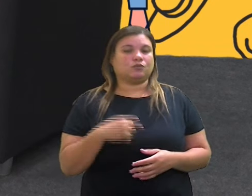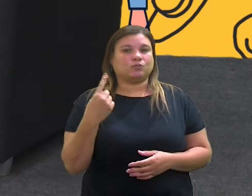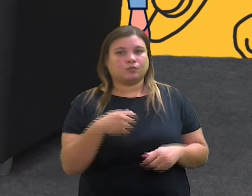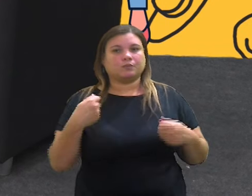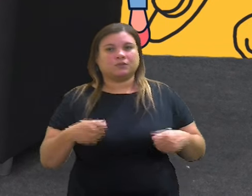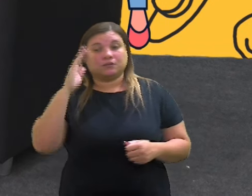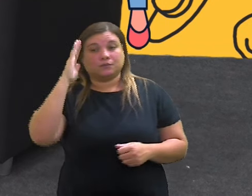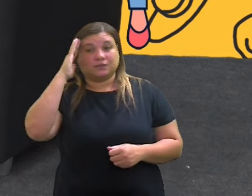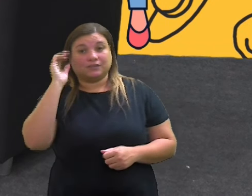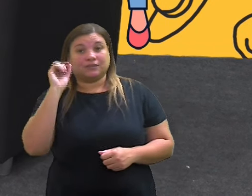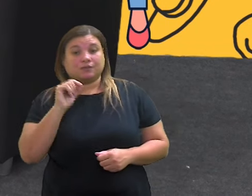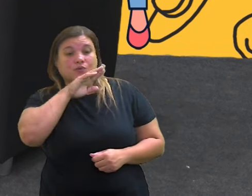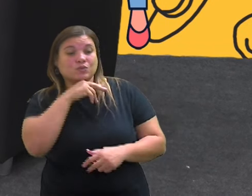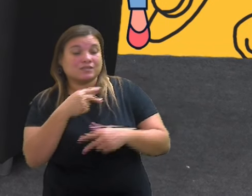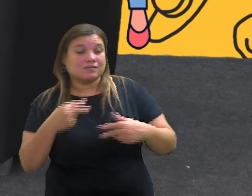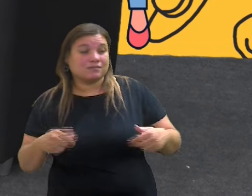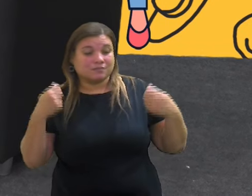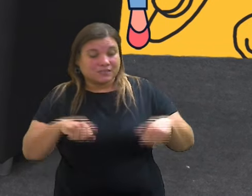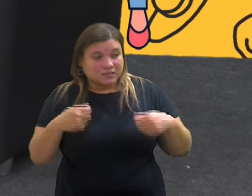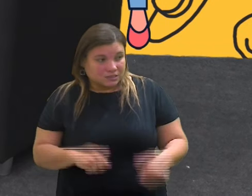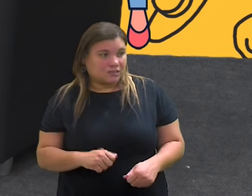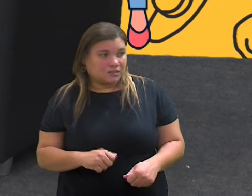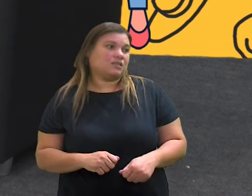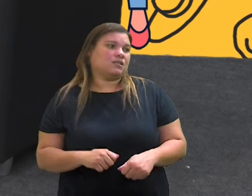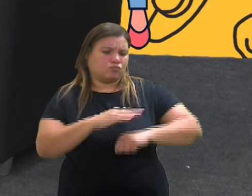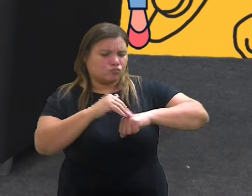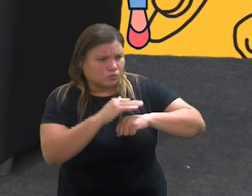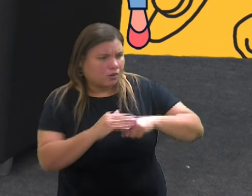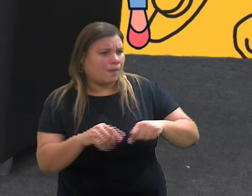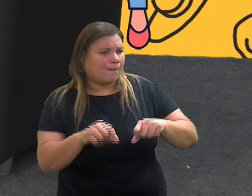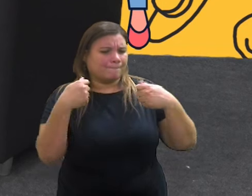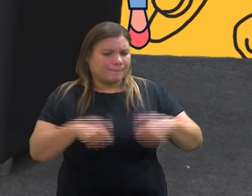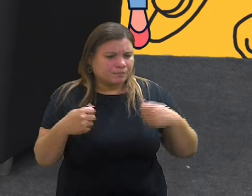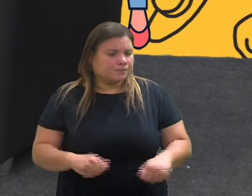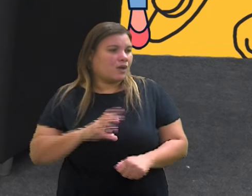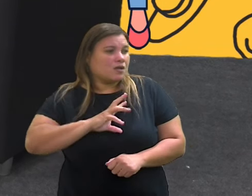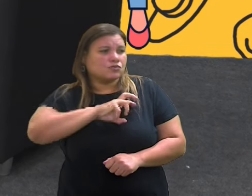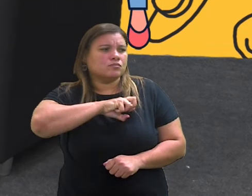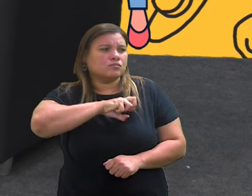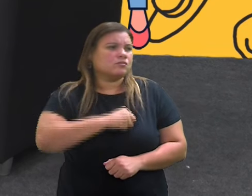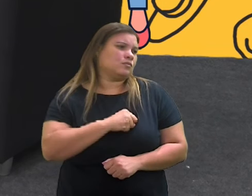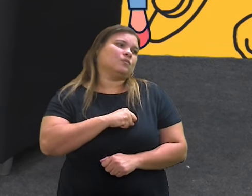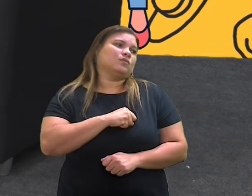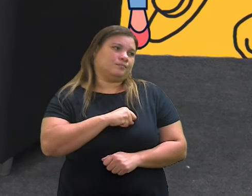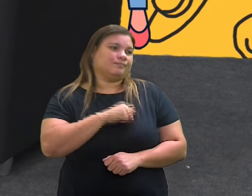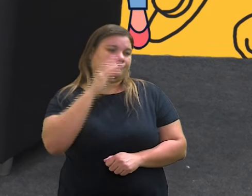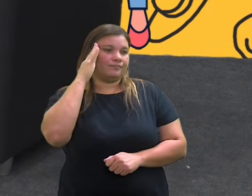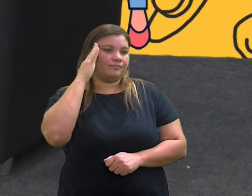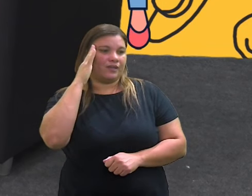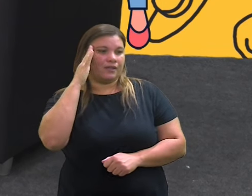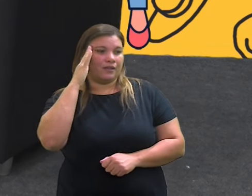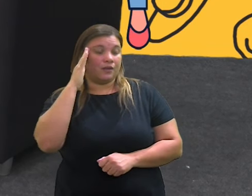amor. Não deixar esses animais abandonados. Se vê algum animal, tentar fazer o resgate